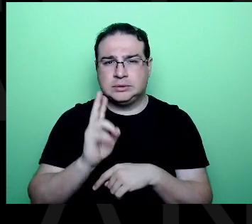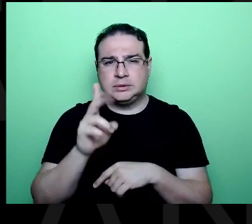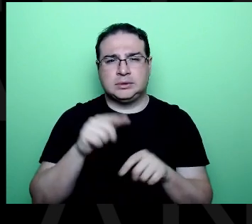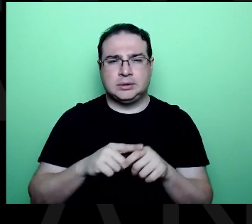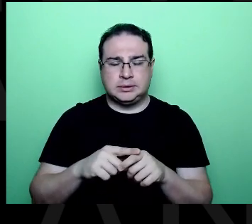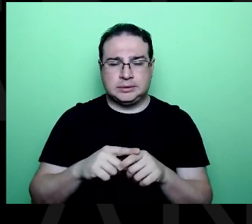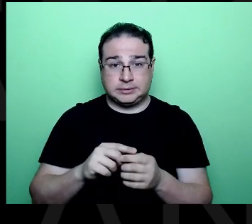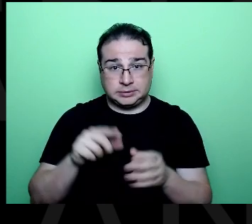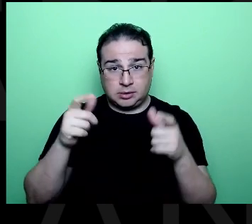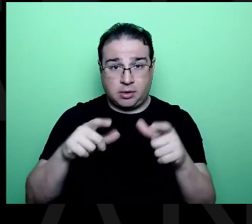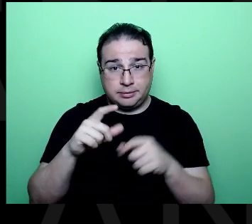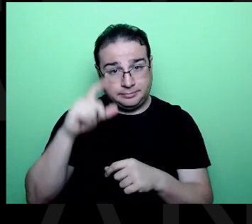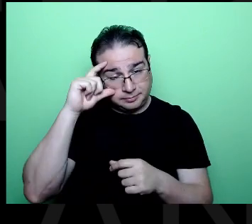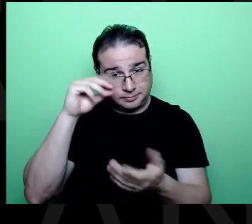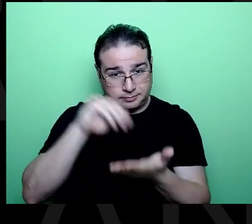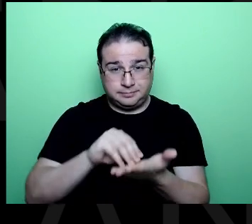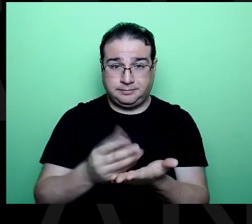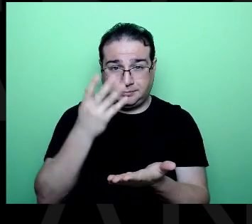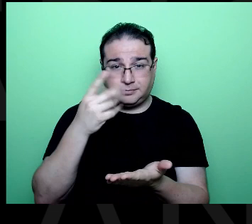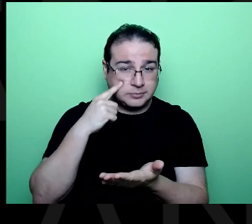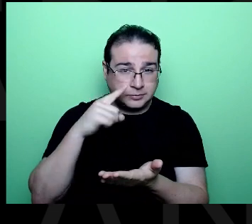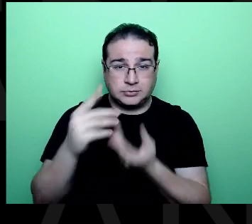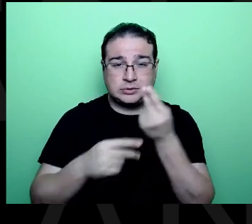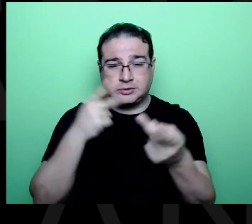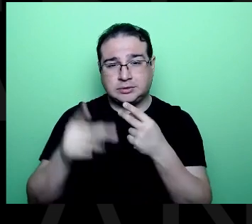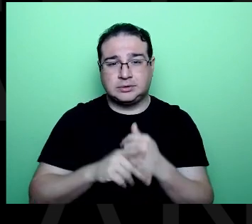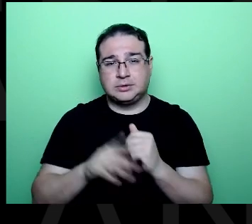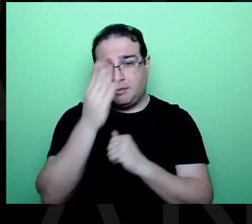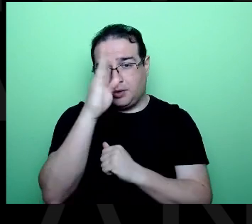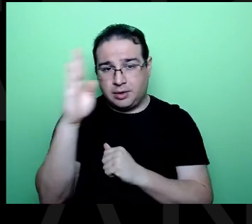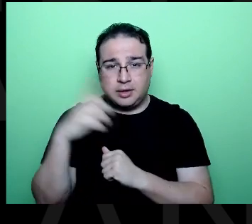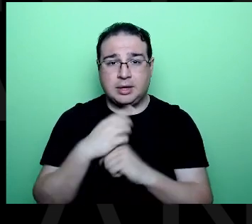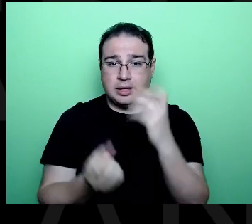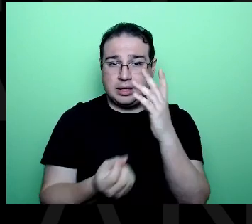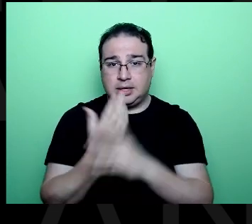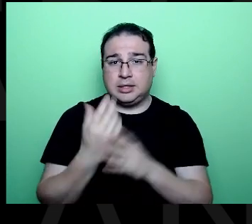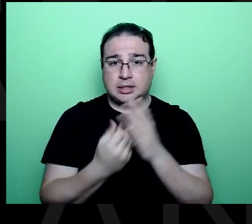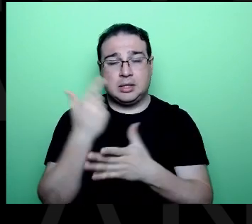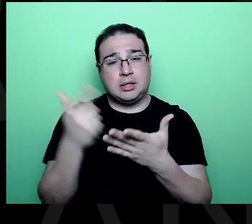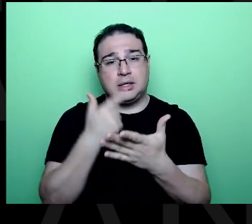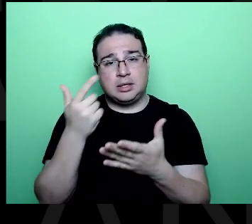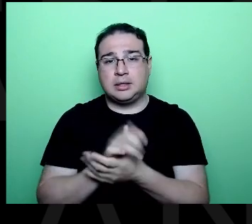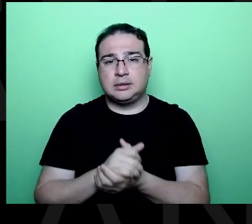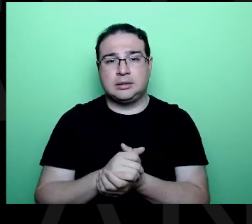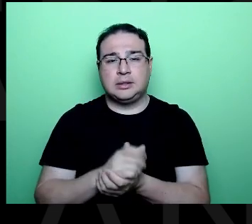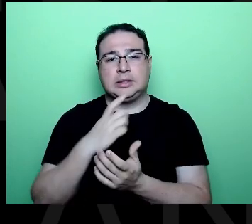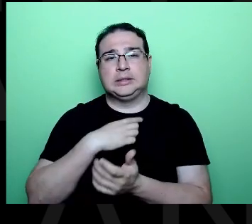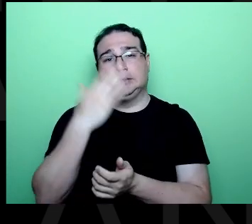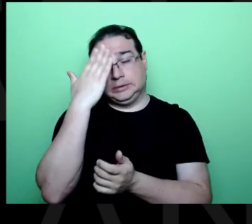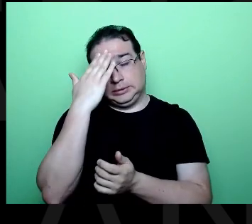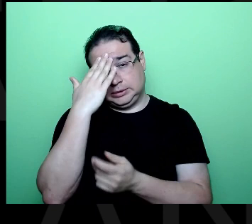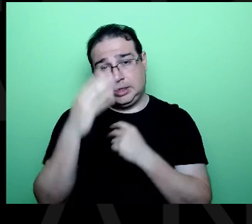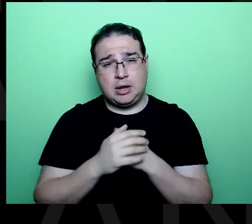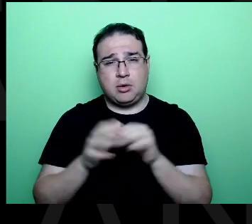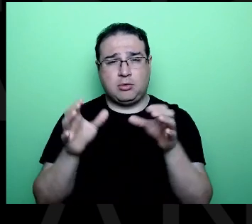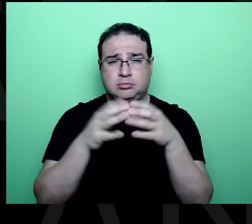Mário para ver o pessoal falando sobre livros, sobre criação, e eu sei que é um público